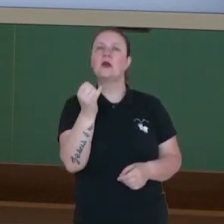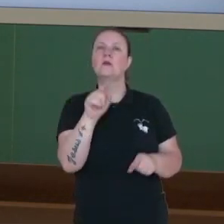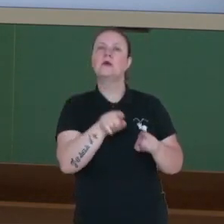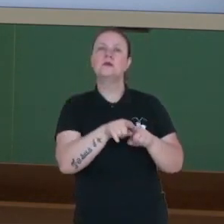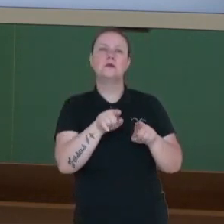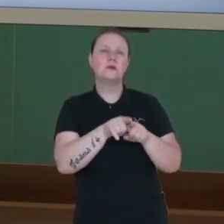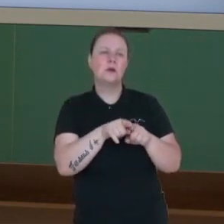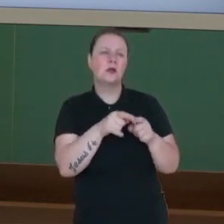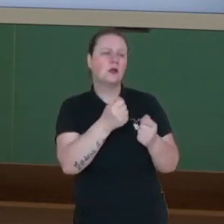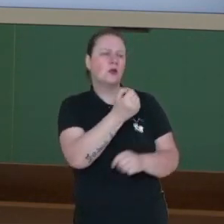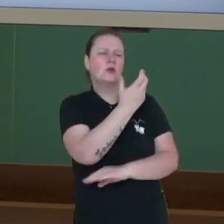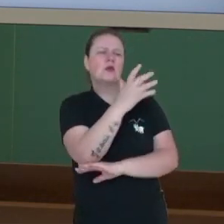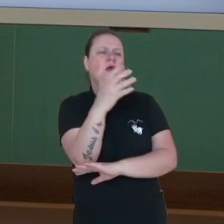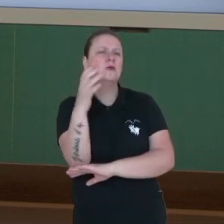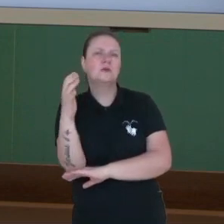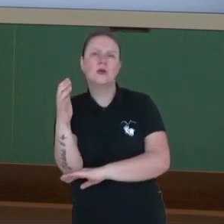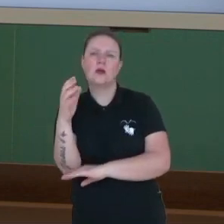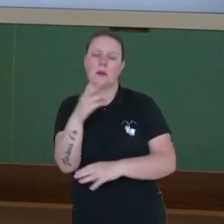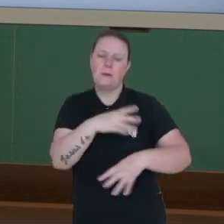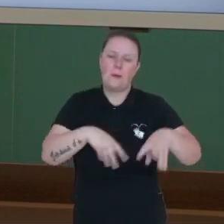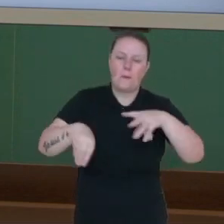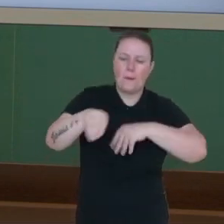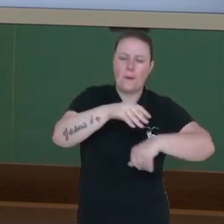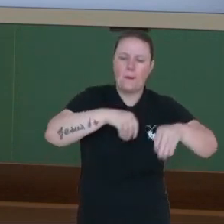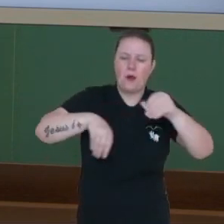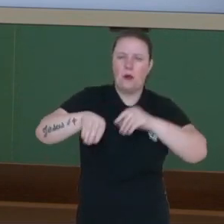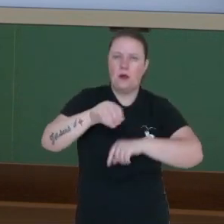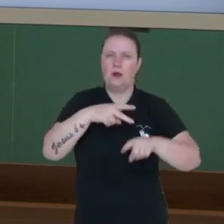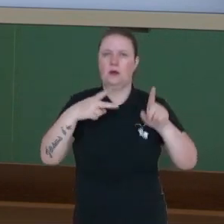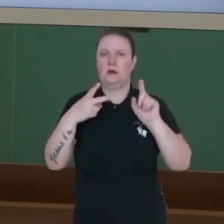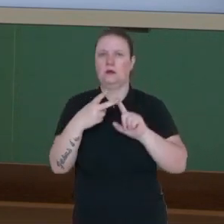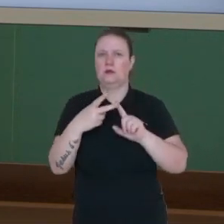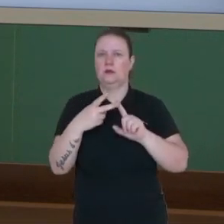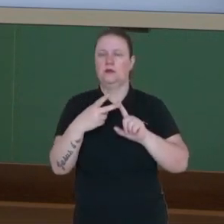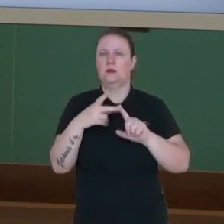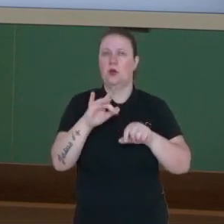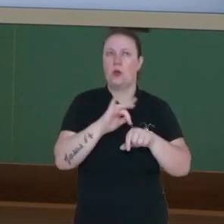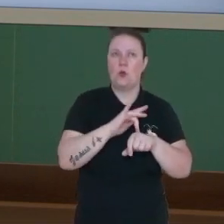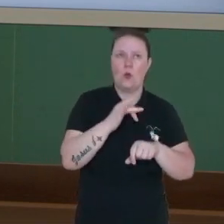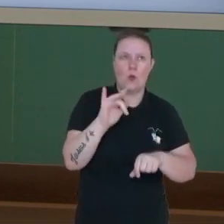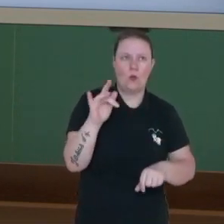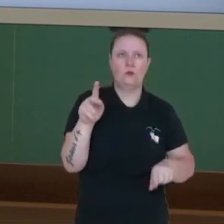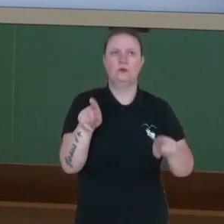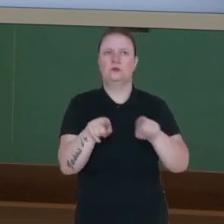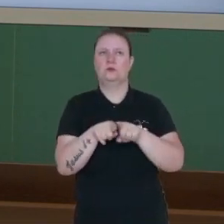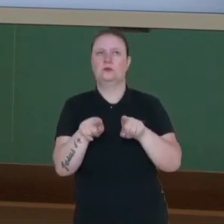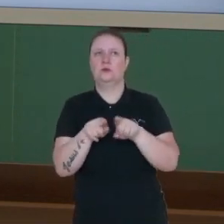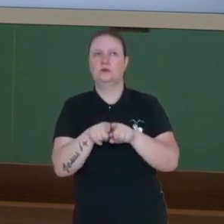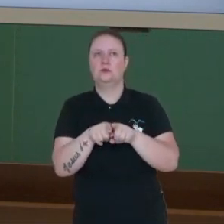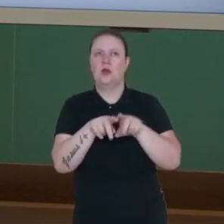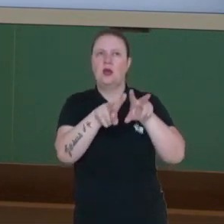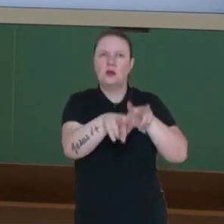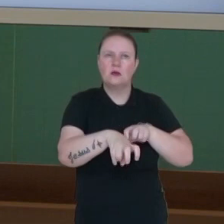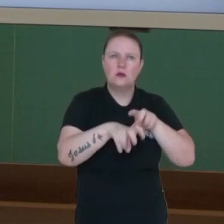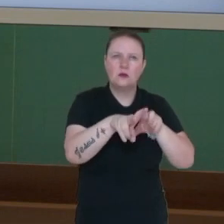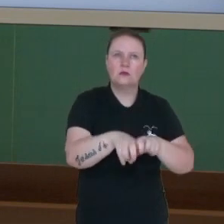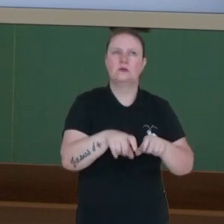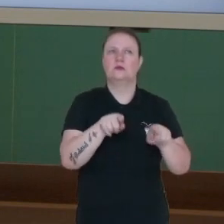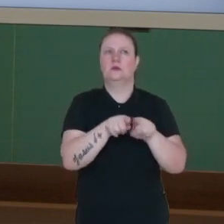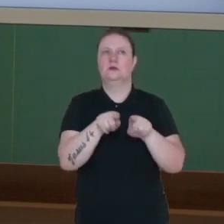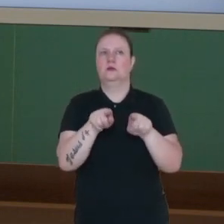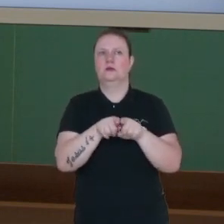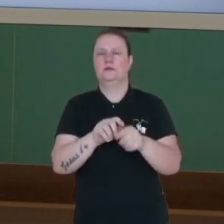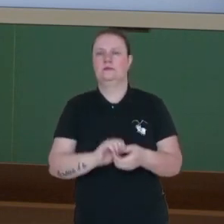mate, ciclo madeireiro e da agricultura no Paraná. O Paraná aí que tem, né, a alcunha de celeiro do